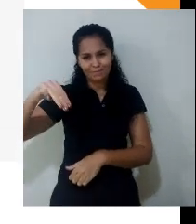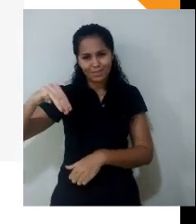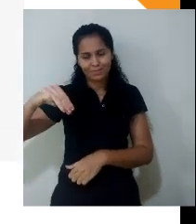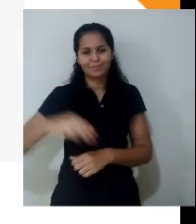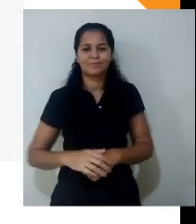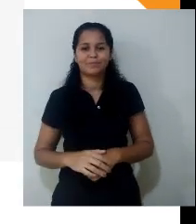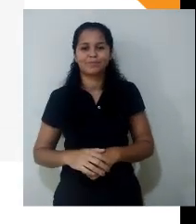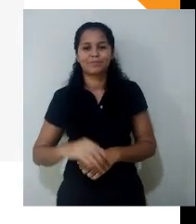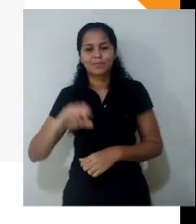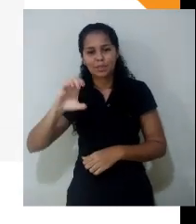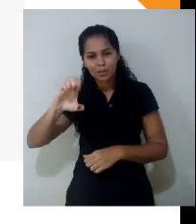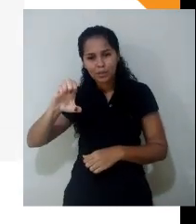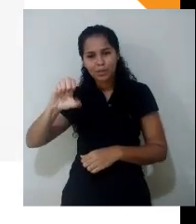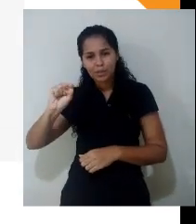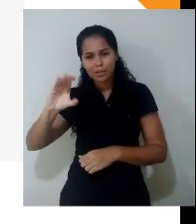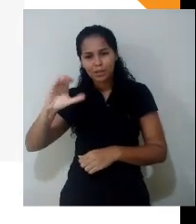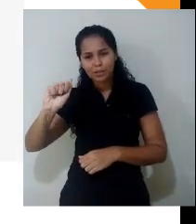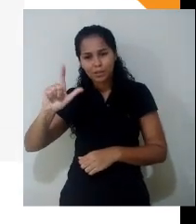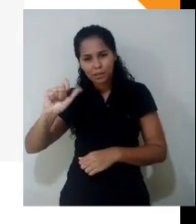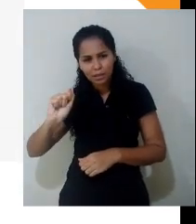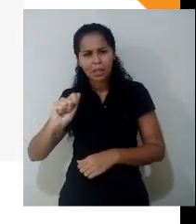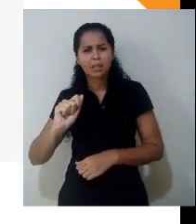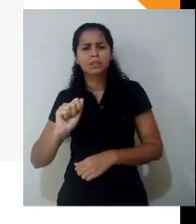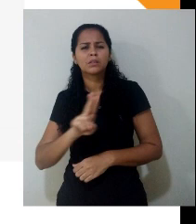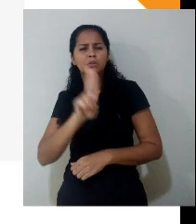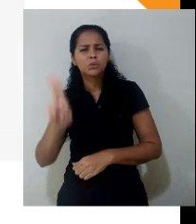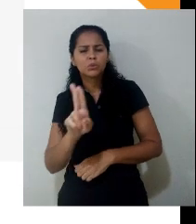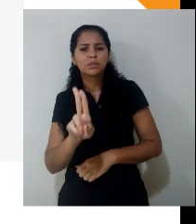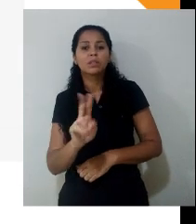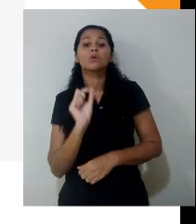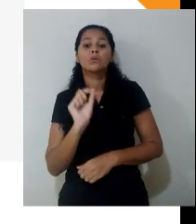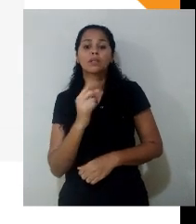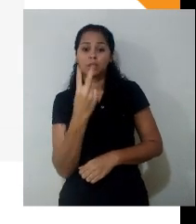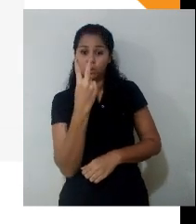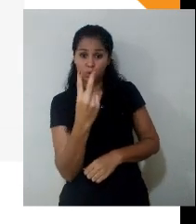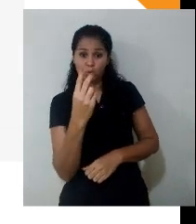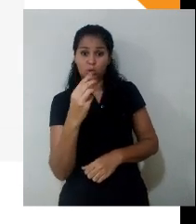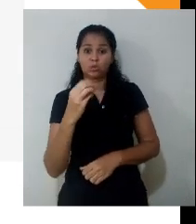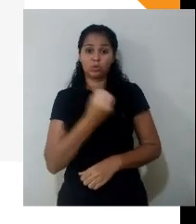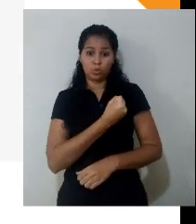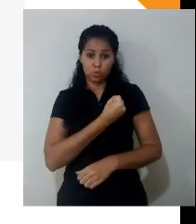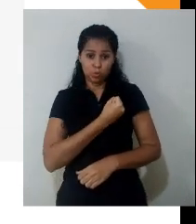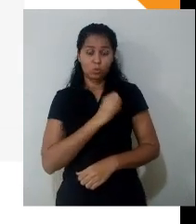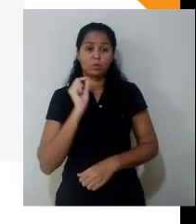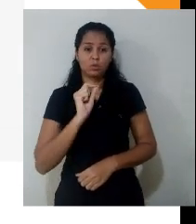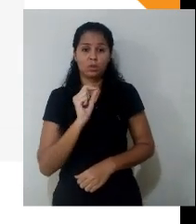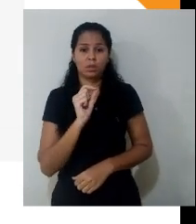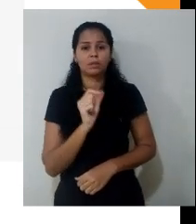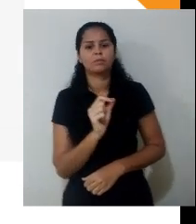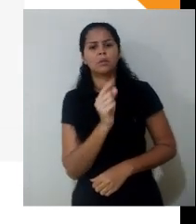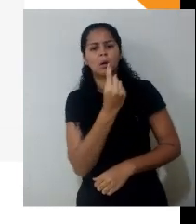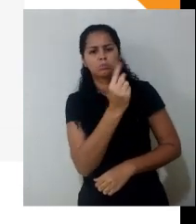ela é geralmente representada como dois números separados por dois pontinhos, da mesma forma como a